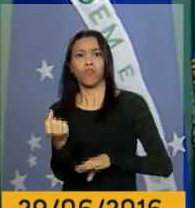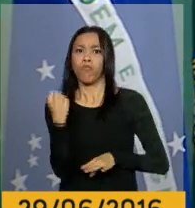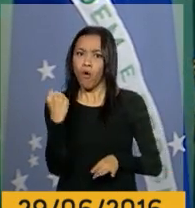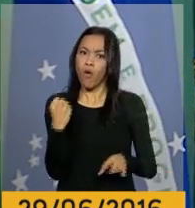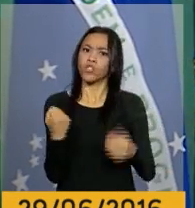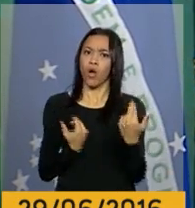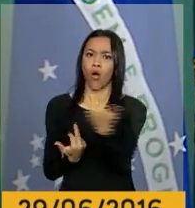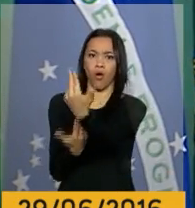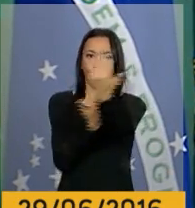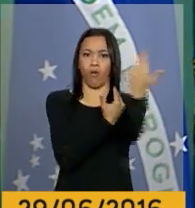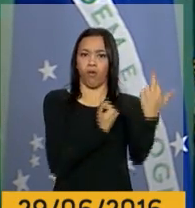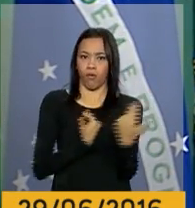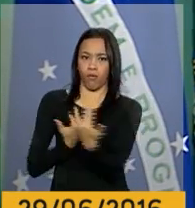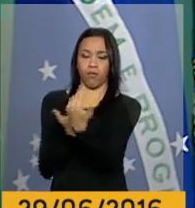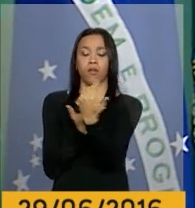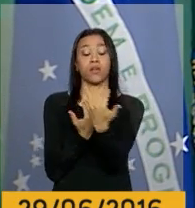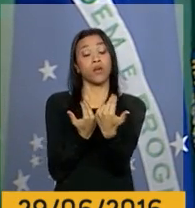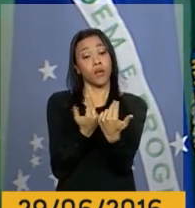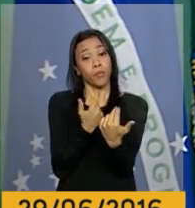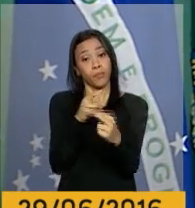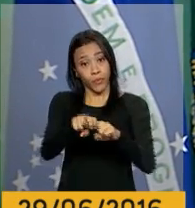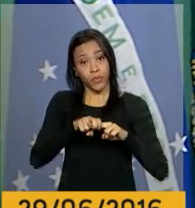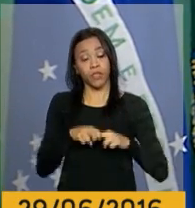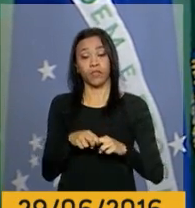nós, muito recentemente,